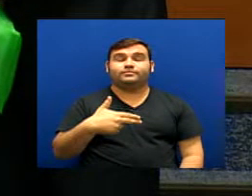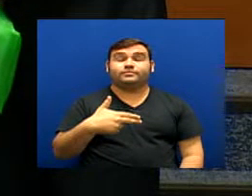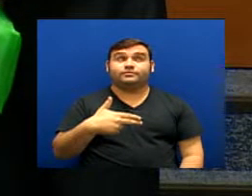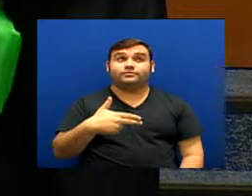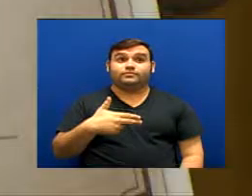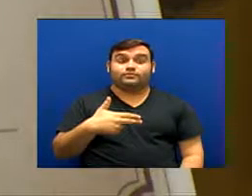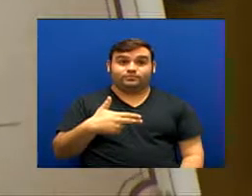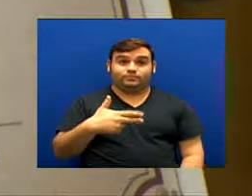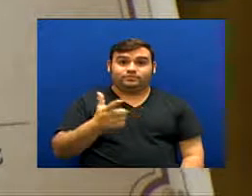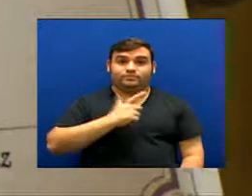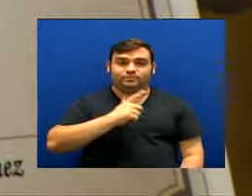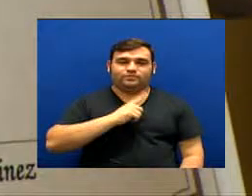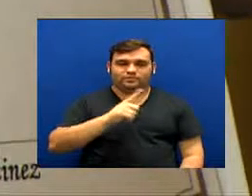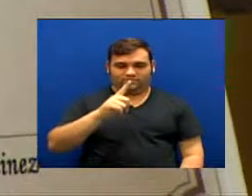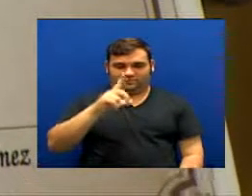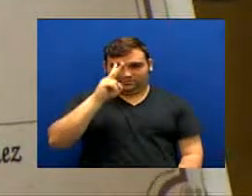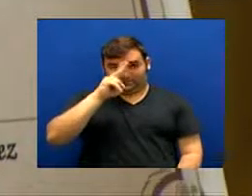Graça.